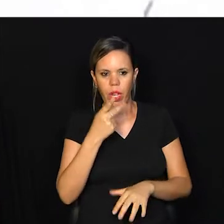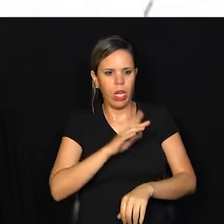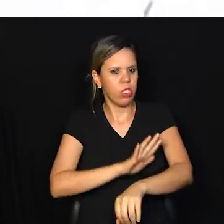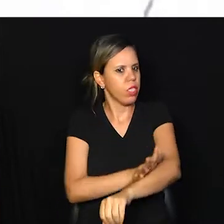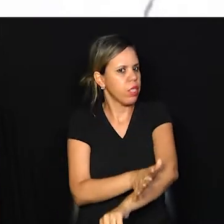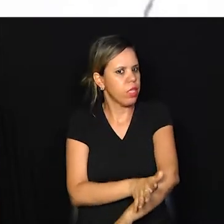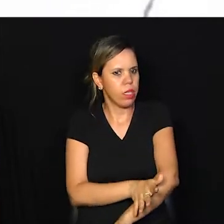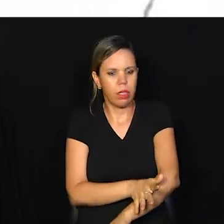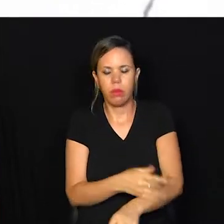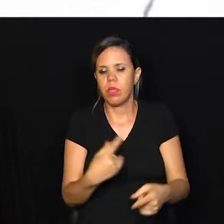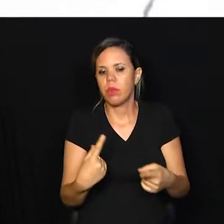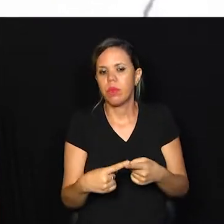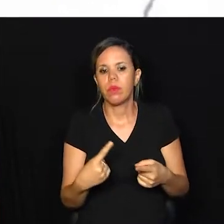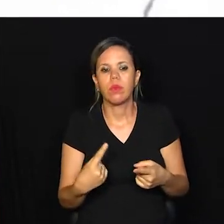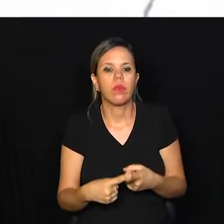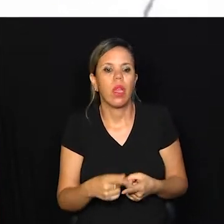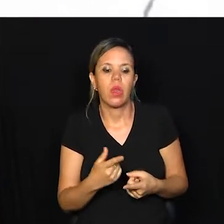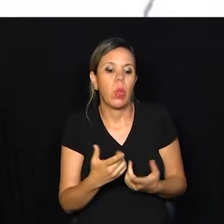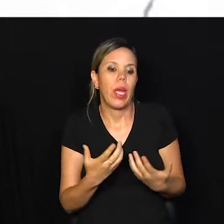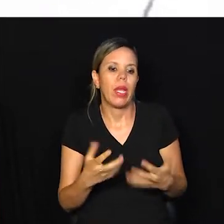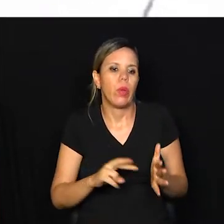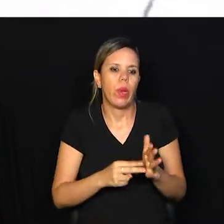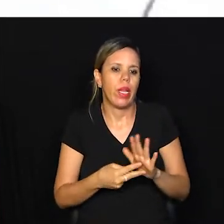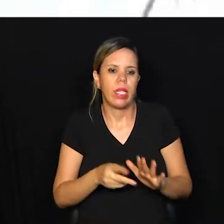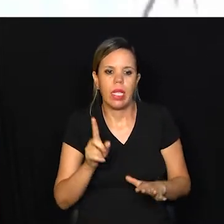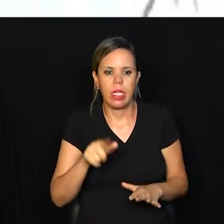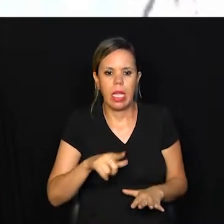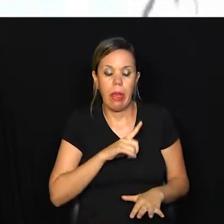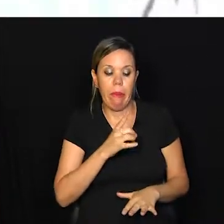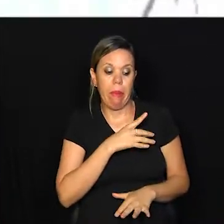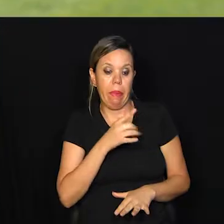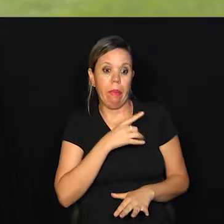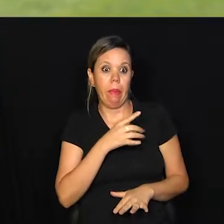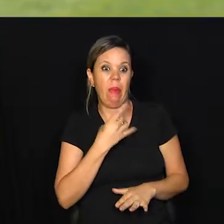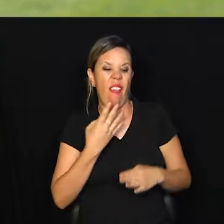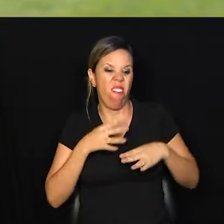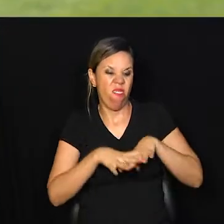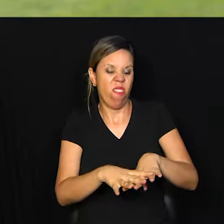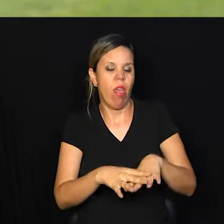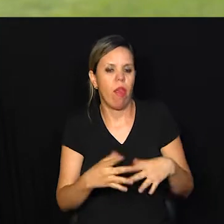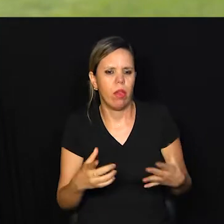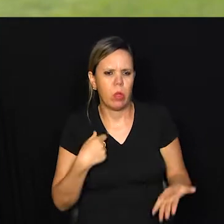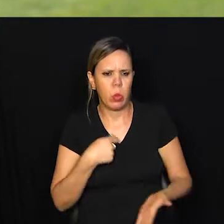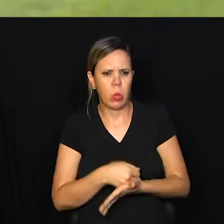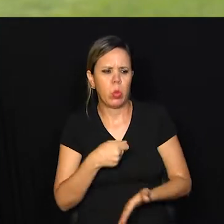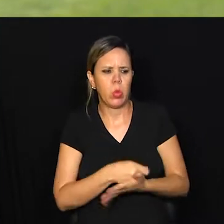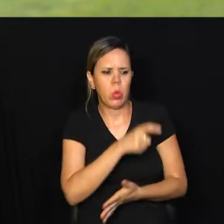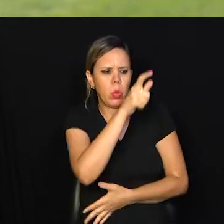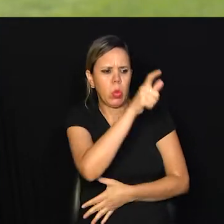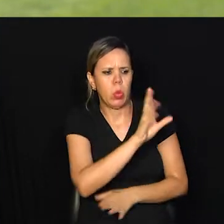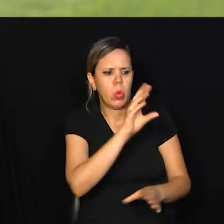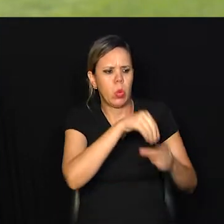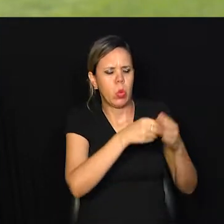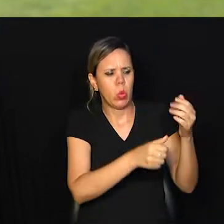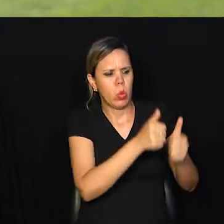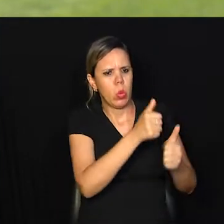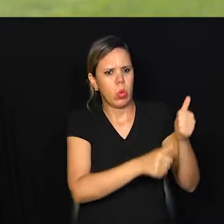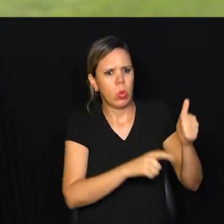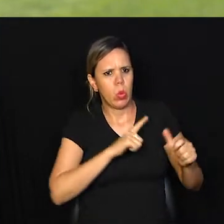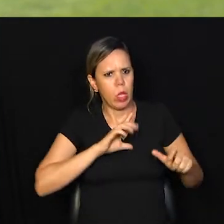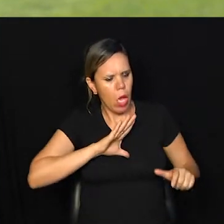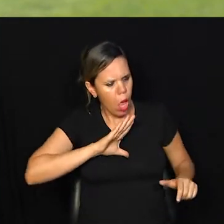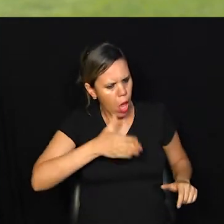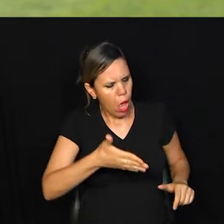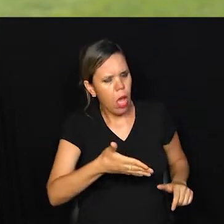racismo. Não porque ele não queira, ele tem medo da represália. Então você vai exigir que esse cara aqui dentro de campo, ele tenha uma